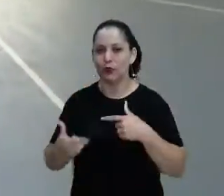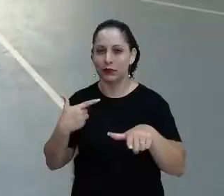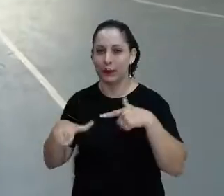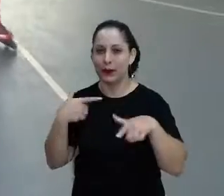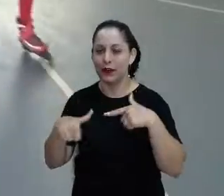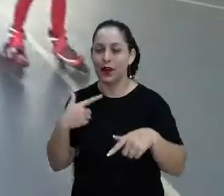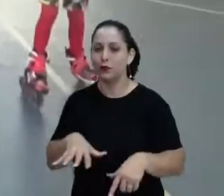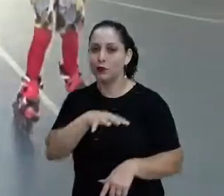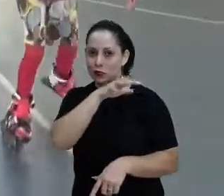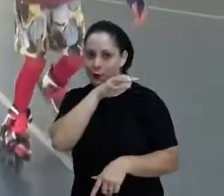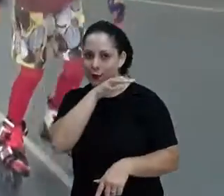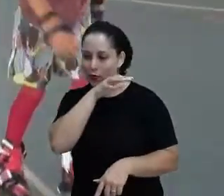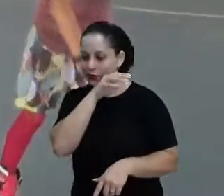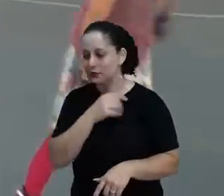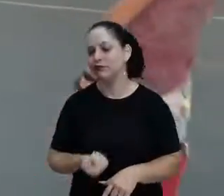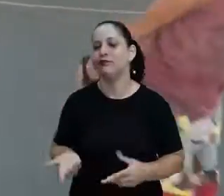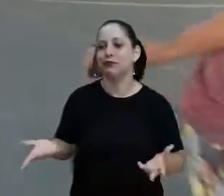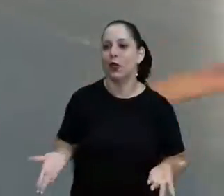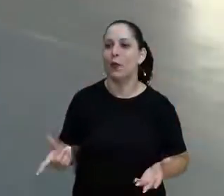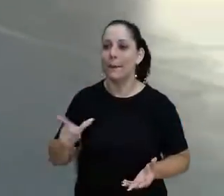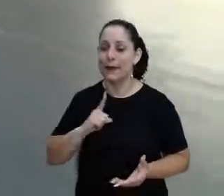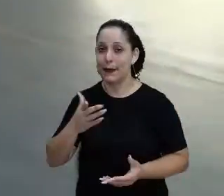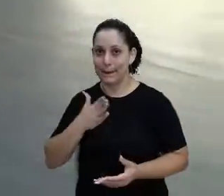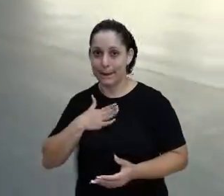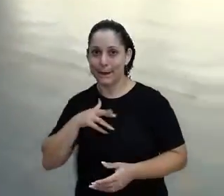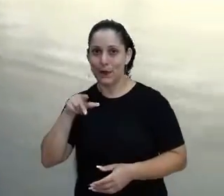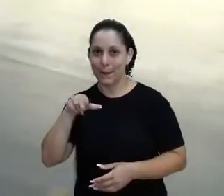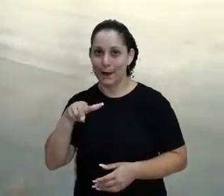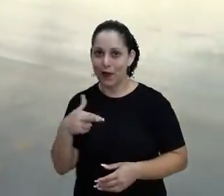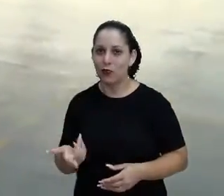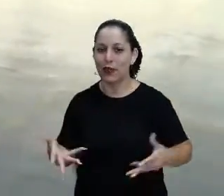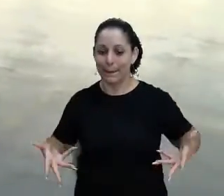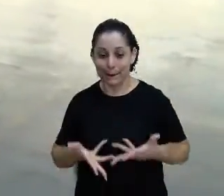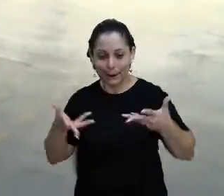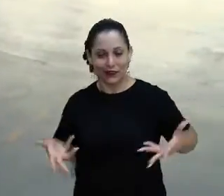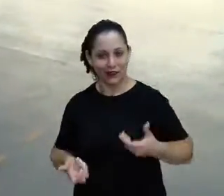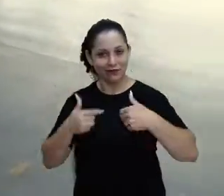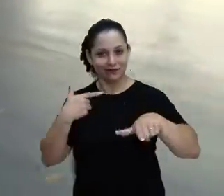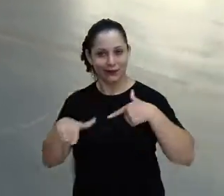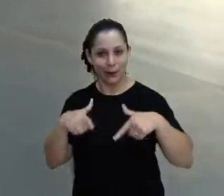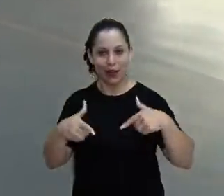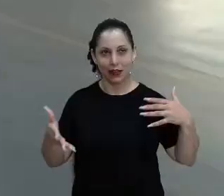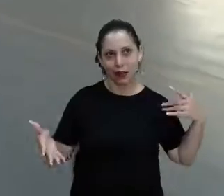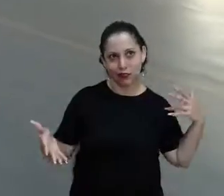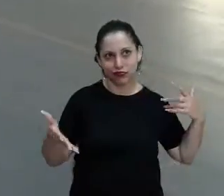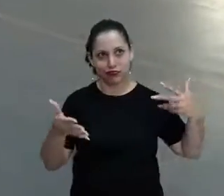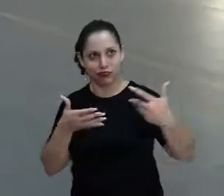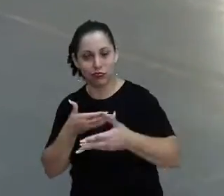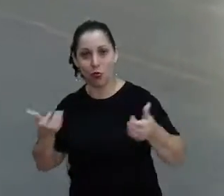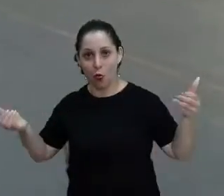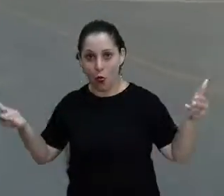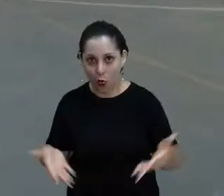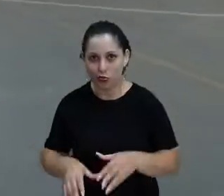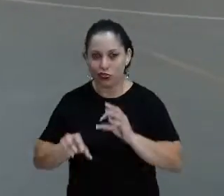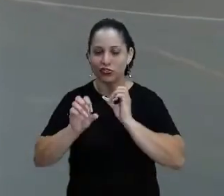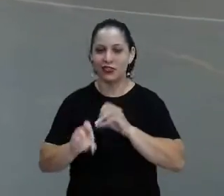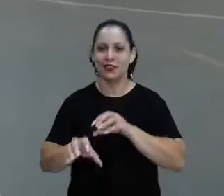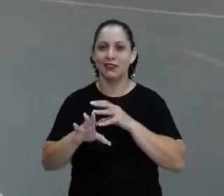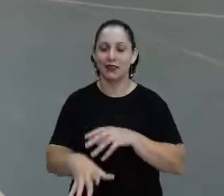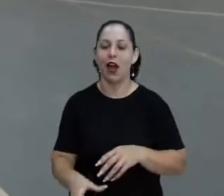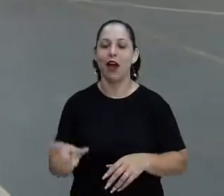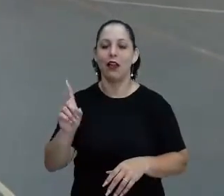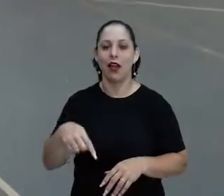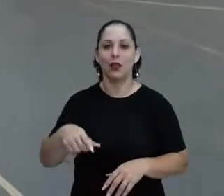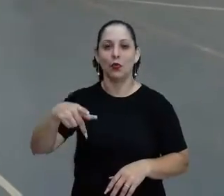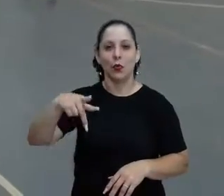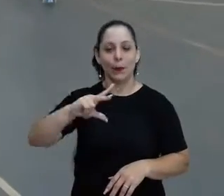eu entrei no hóquei através do meu irmão, certo? E lá estou até hoje. Hoje eu estou dando aula no Clube Português, de Recife, e dou aula aqui